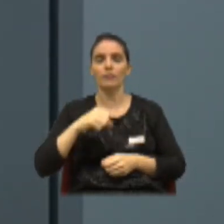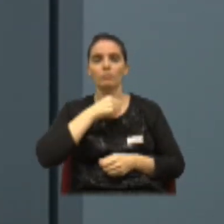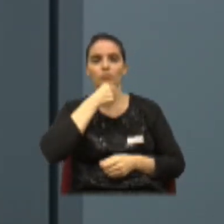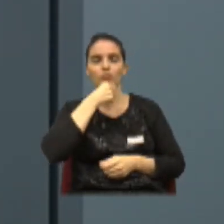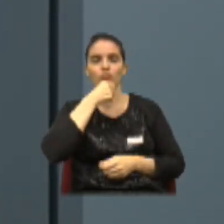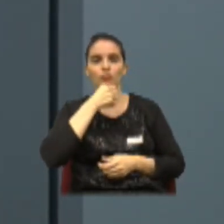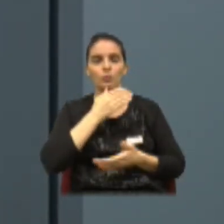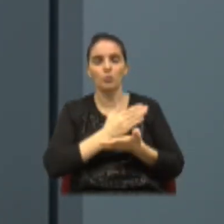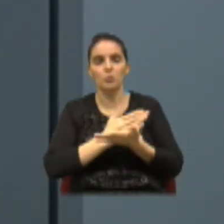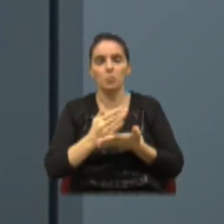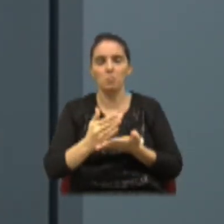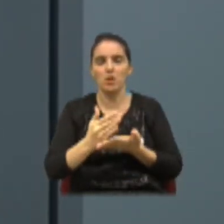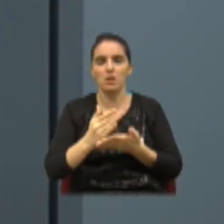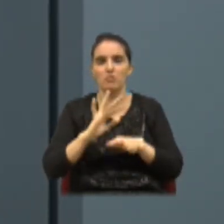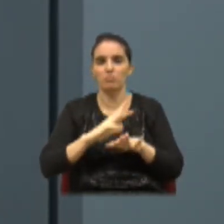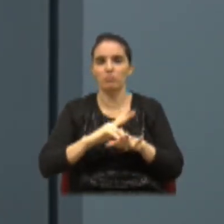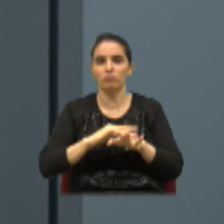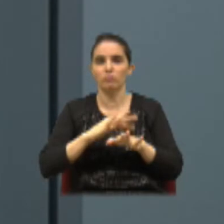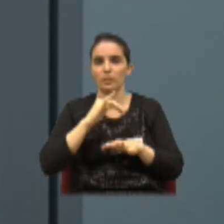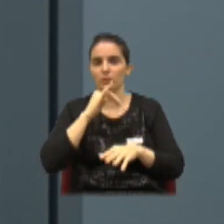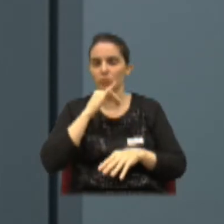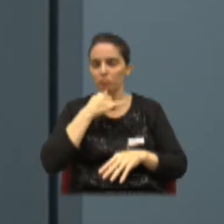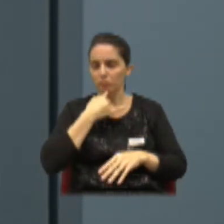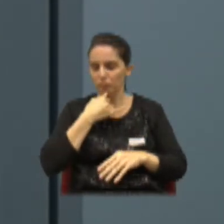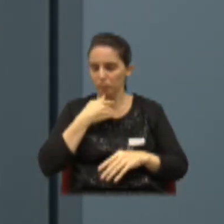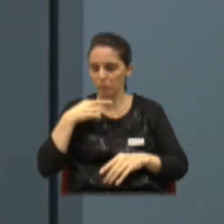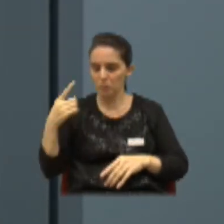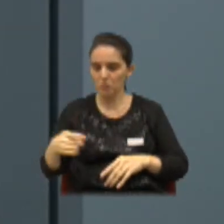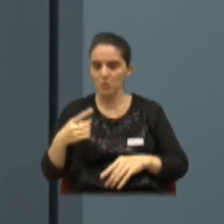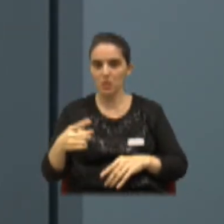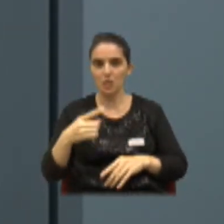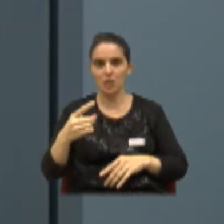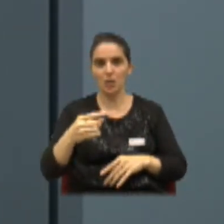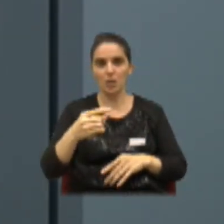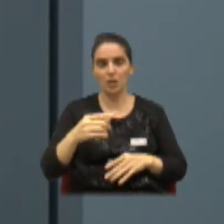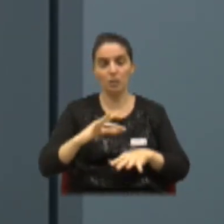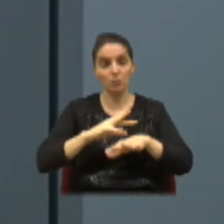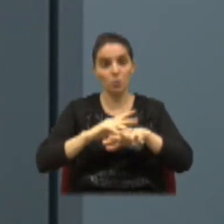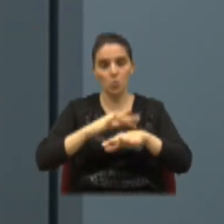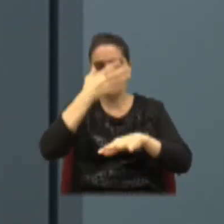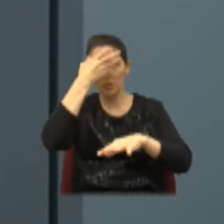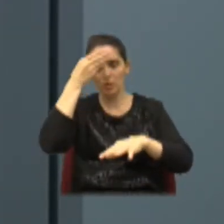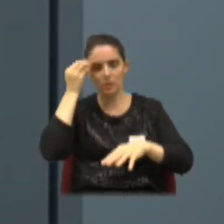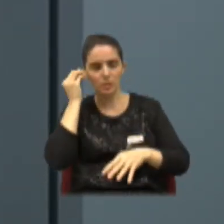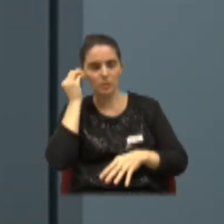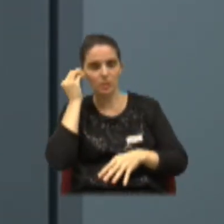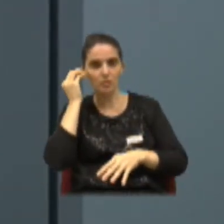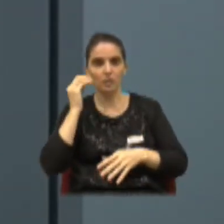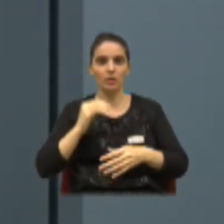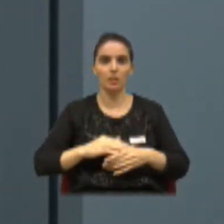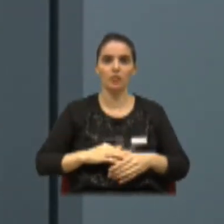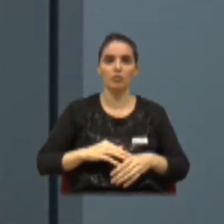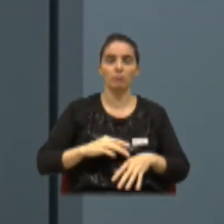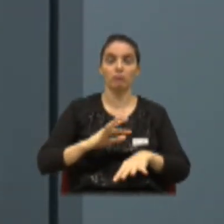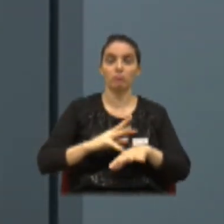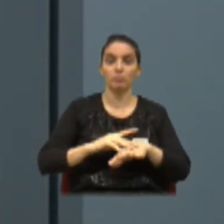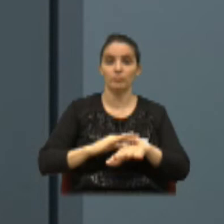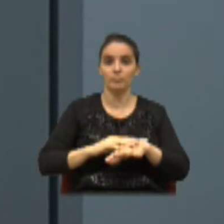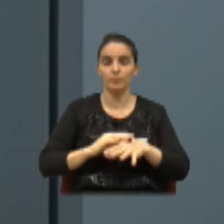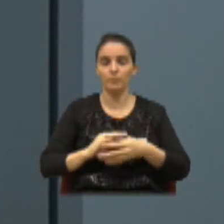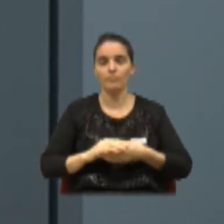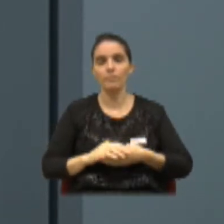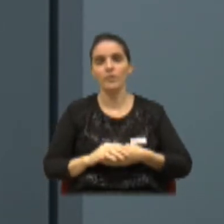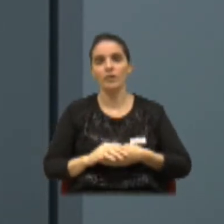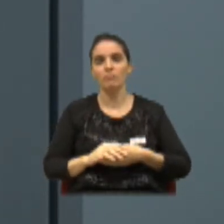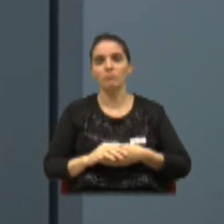de depressão, de Alzheimer, de ansiedade, de estresse, de inatividade física, em